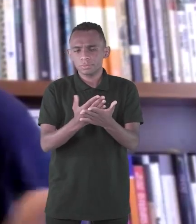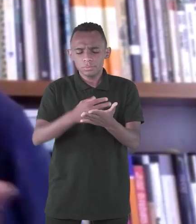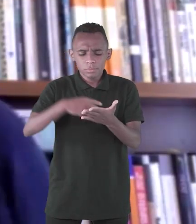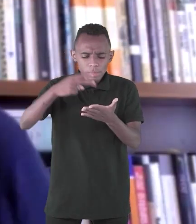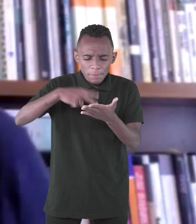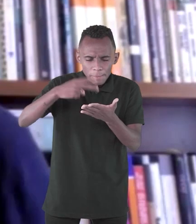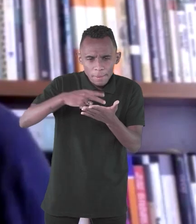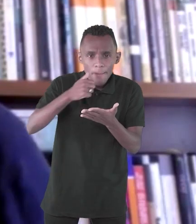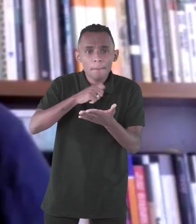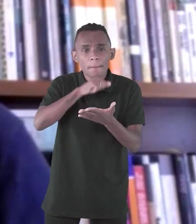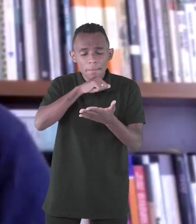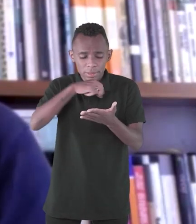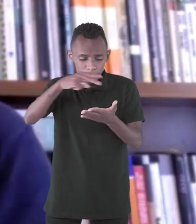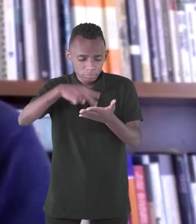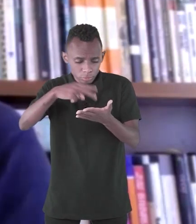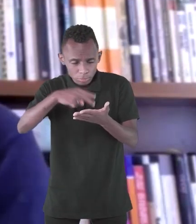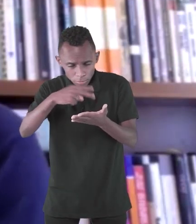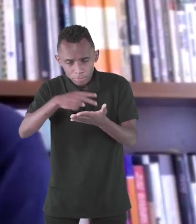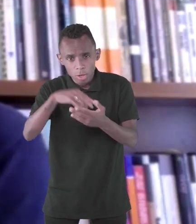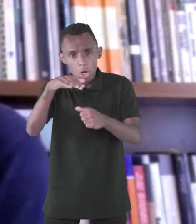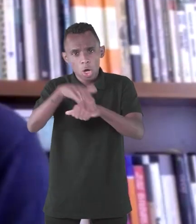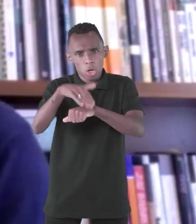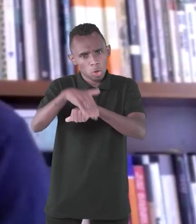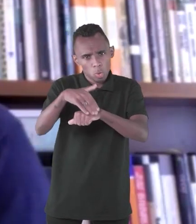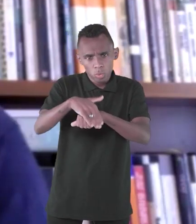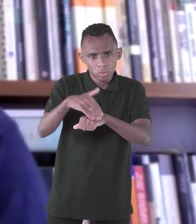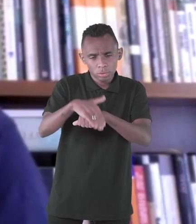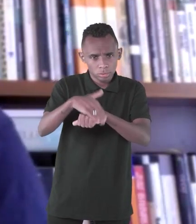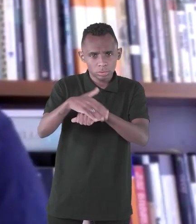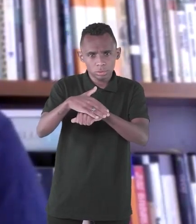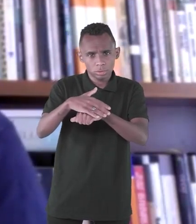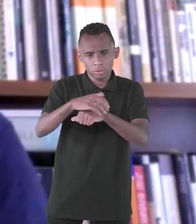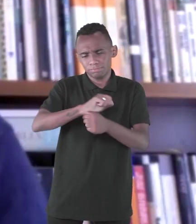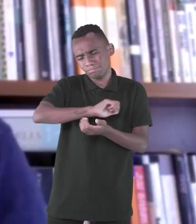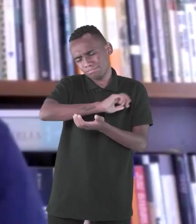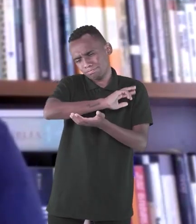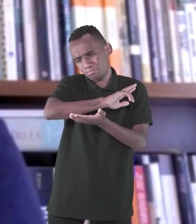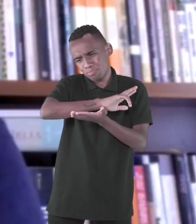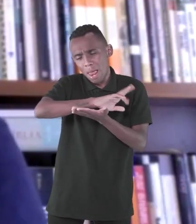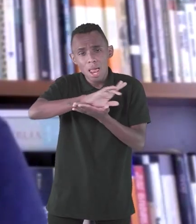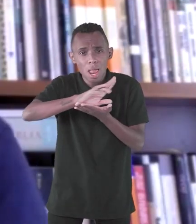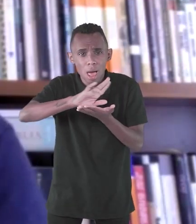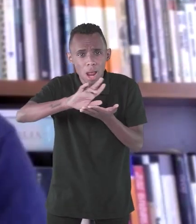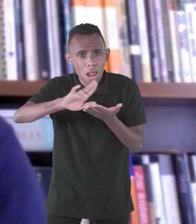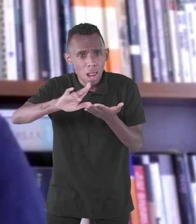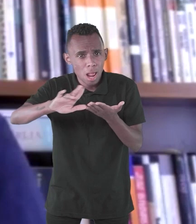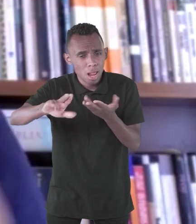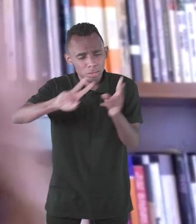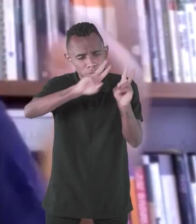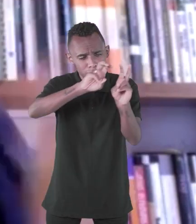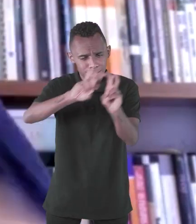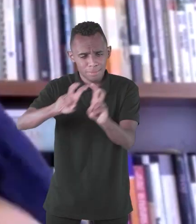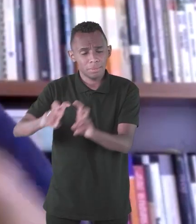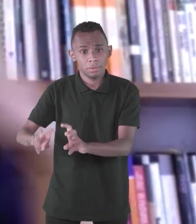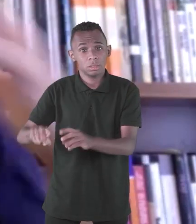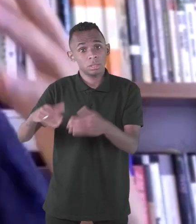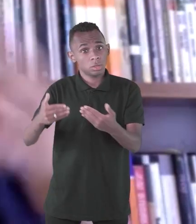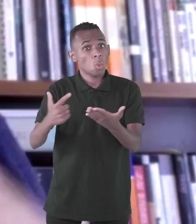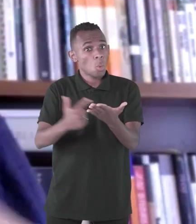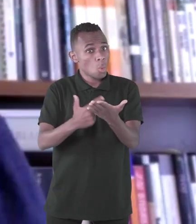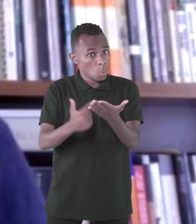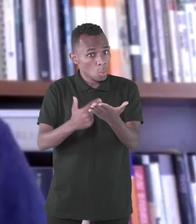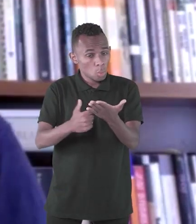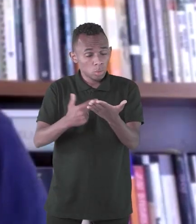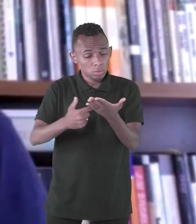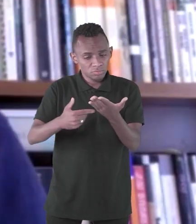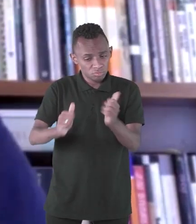à noite, desde contos e lendas típicos do Brasil até As Mil e Uma Noites e outras